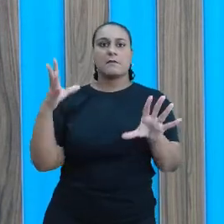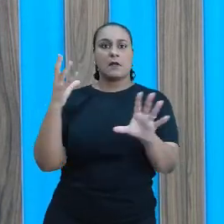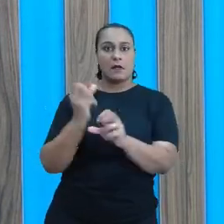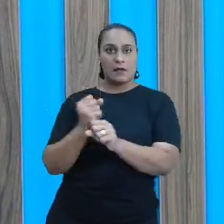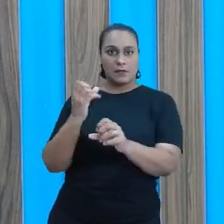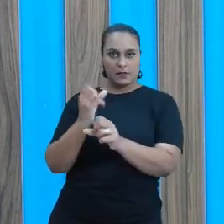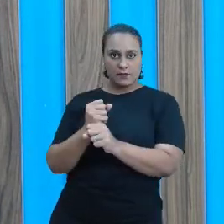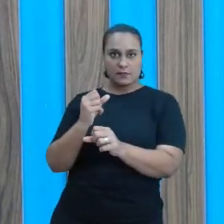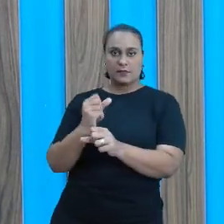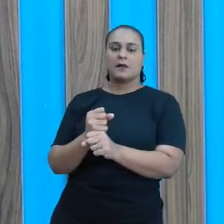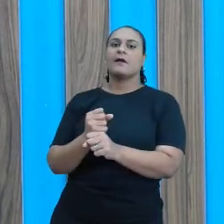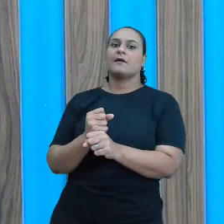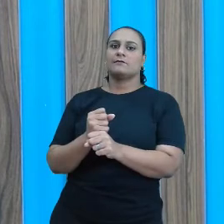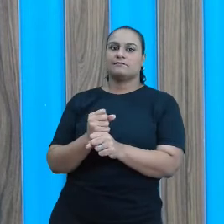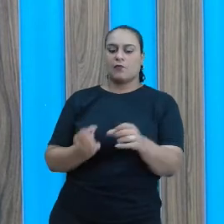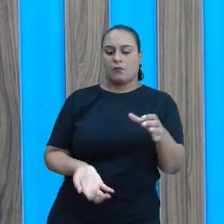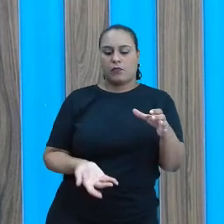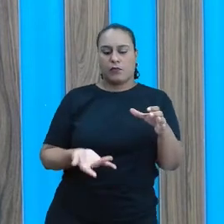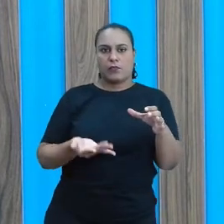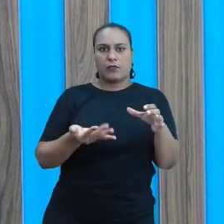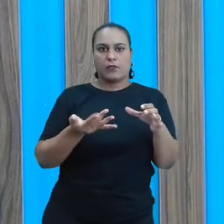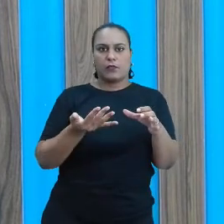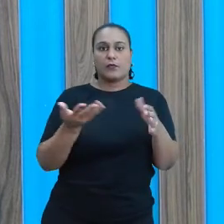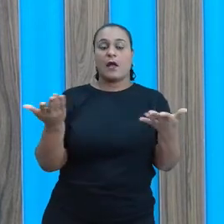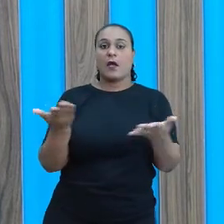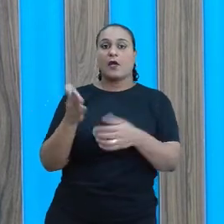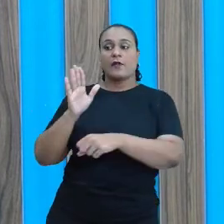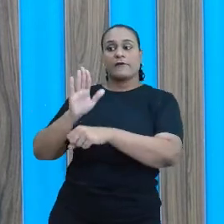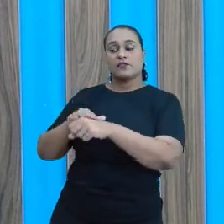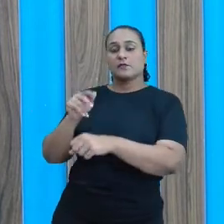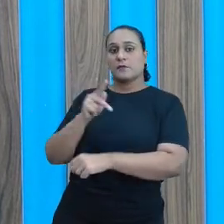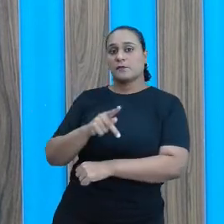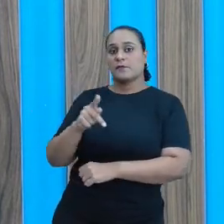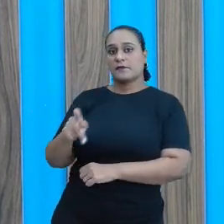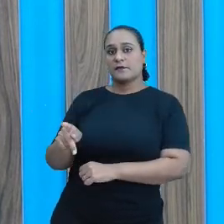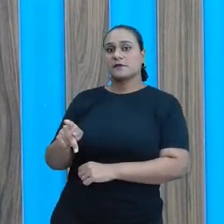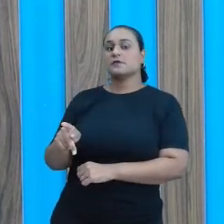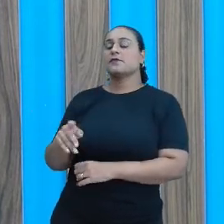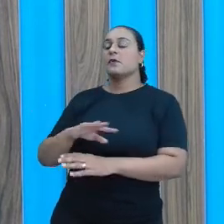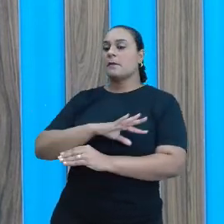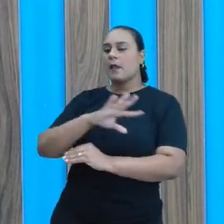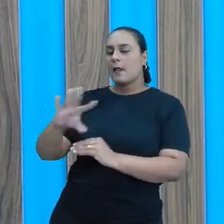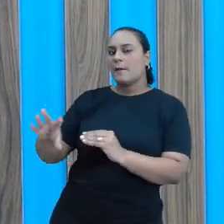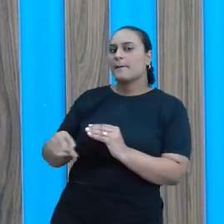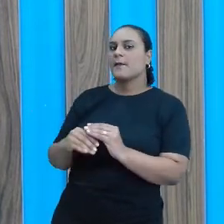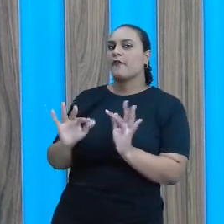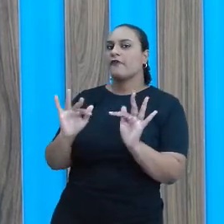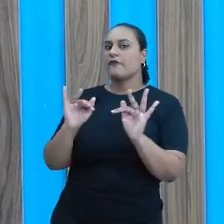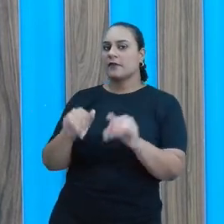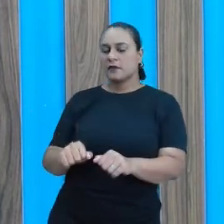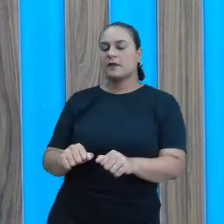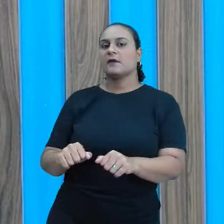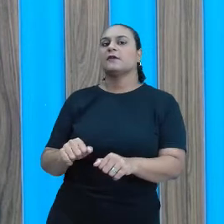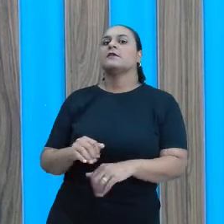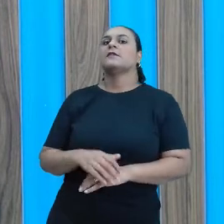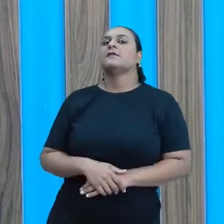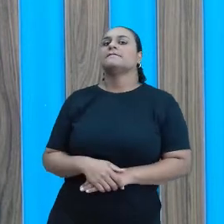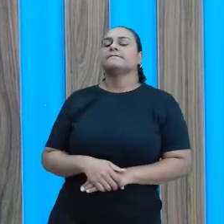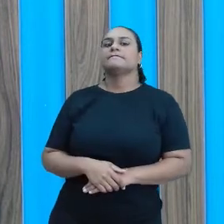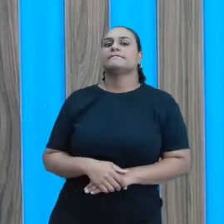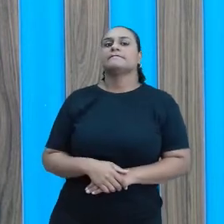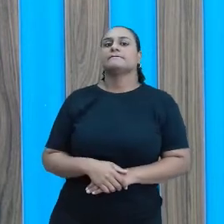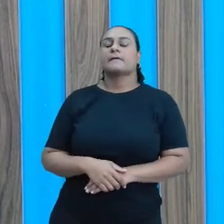pudesse calcular o volume, tá certo? Vou passar para a professora Briane para ela fazer as considerações finais, para ela dizer o que é que